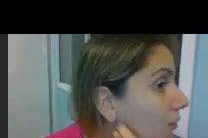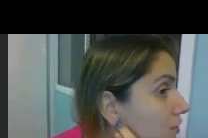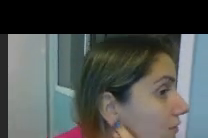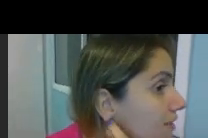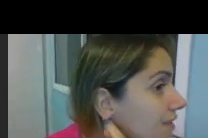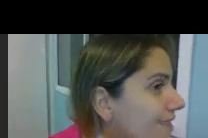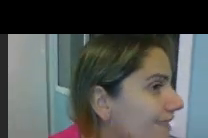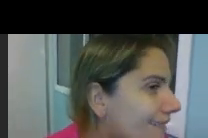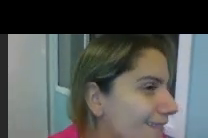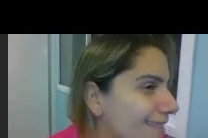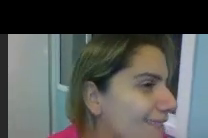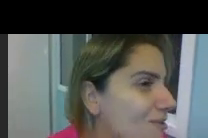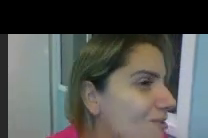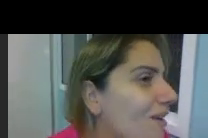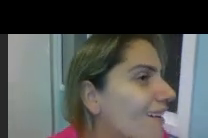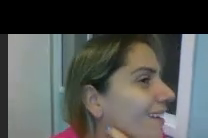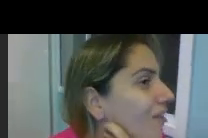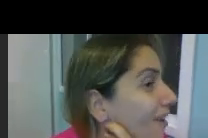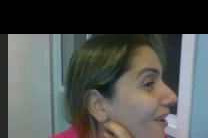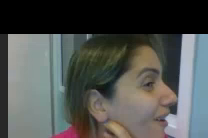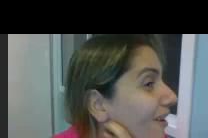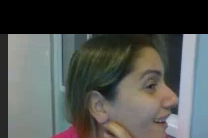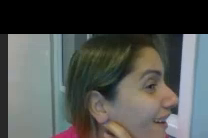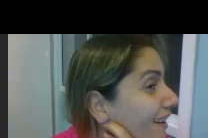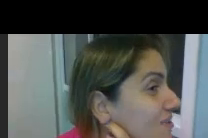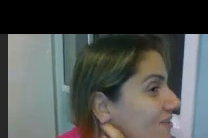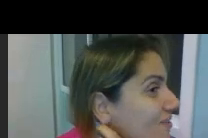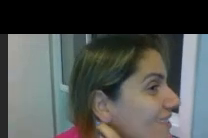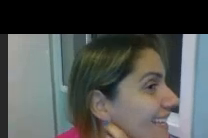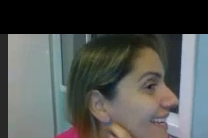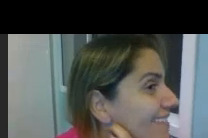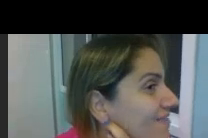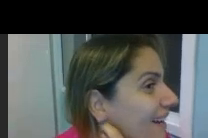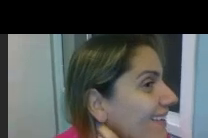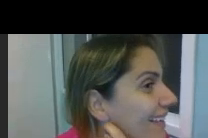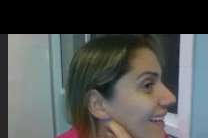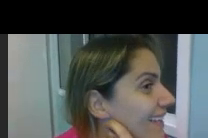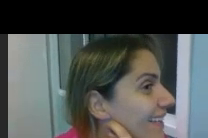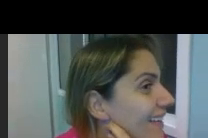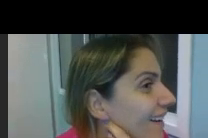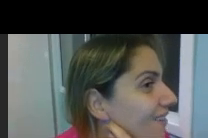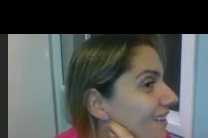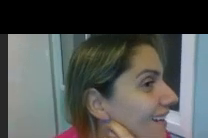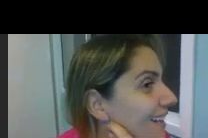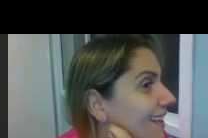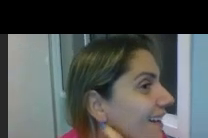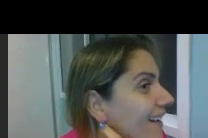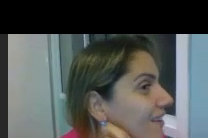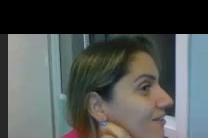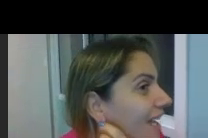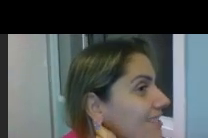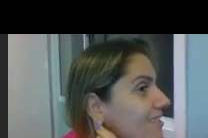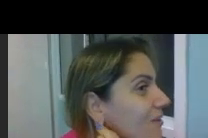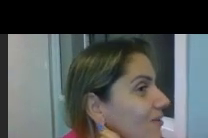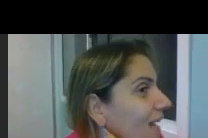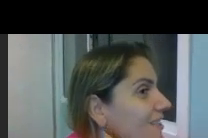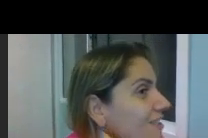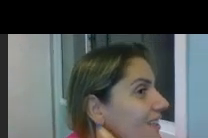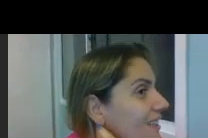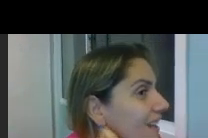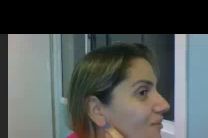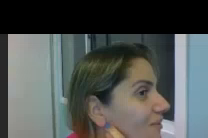tá? Alguns de vocês, certeza que vocês estão se olhando agora, alguns de vocês vai ter aqui, ó, a orelhinha, ela não tem